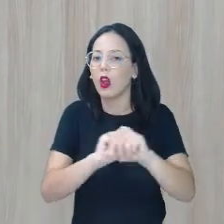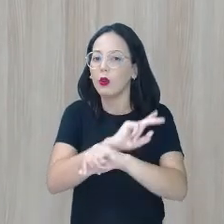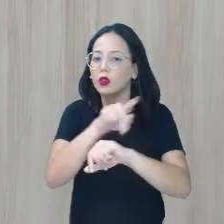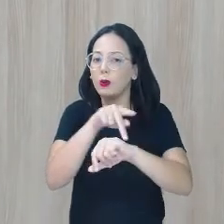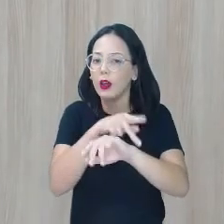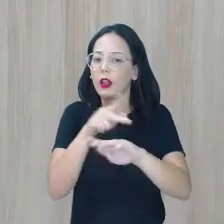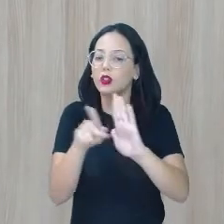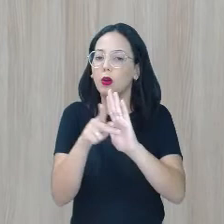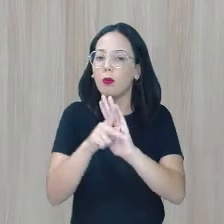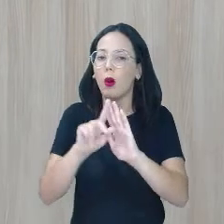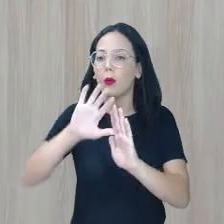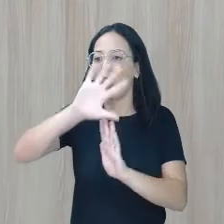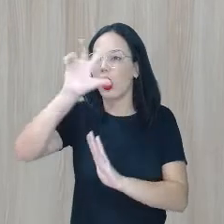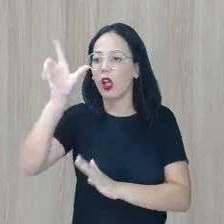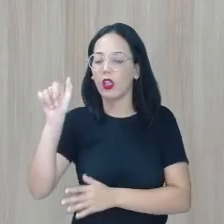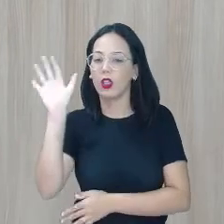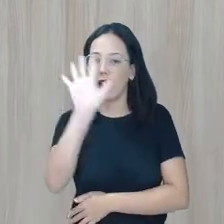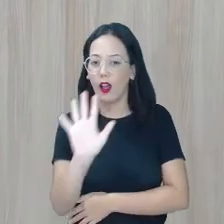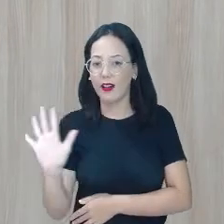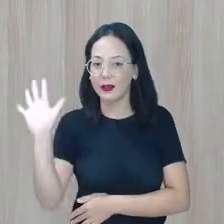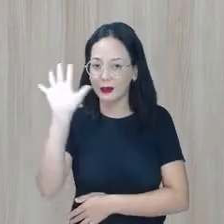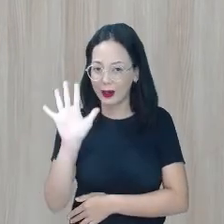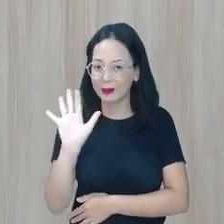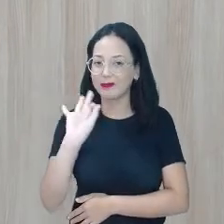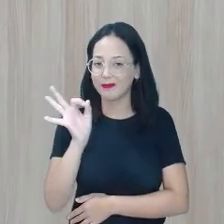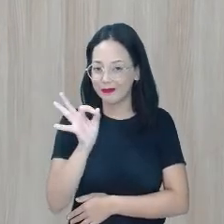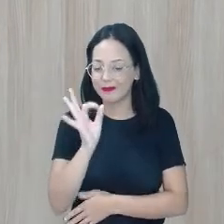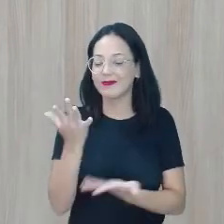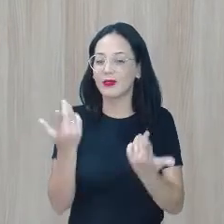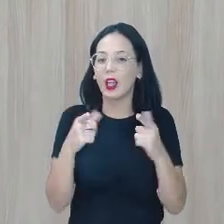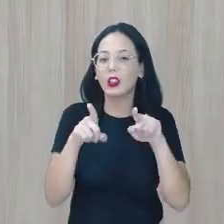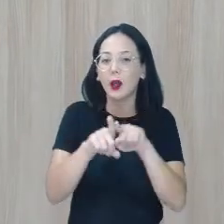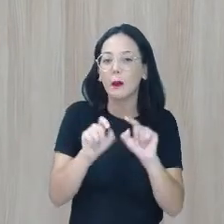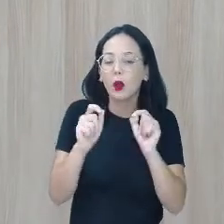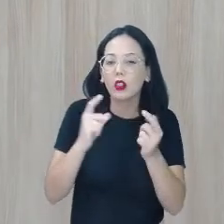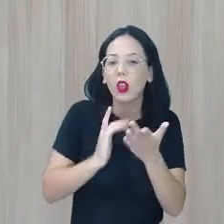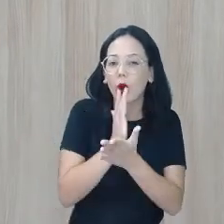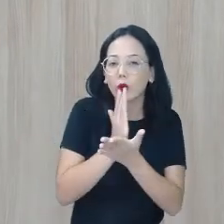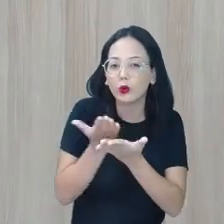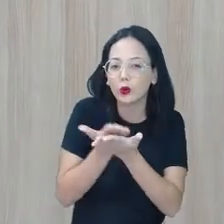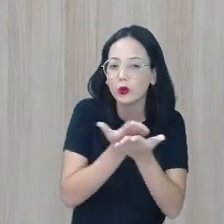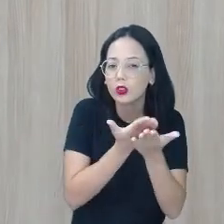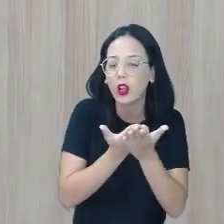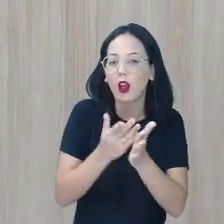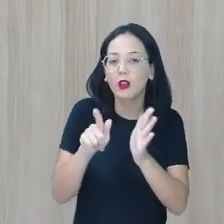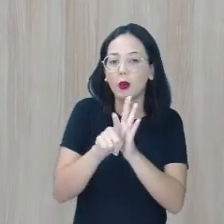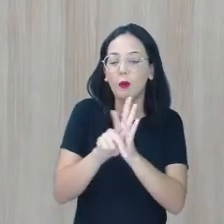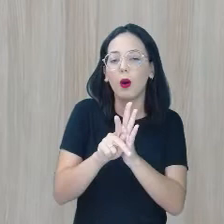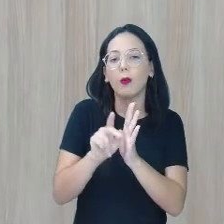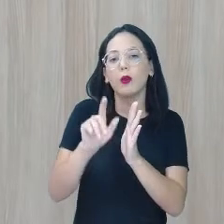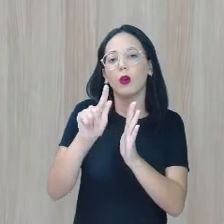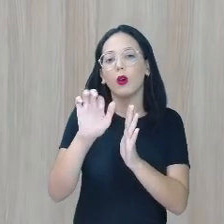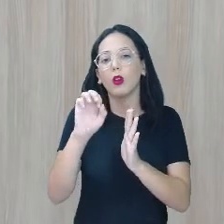do continente africano. E isso leva, né, os estudiosos aí da geopolítica, né,